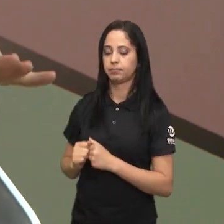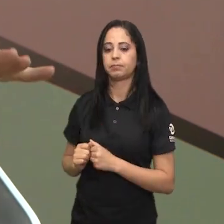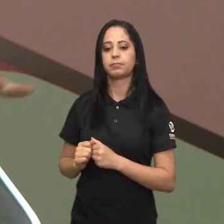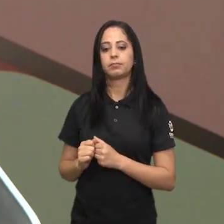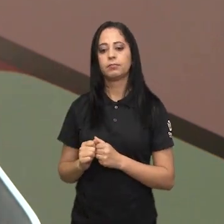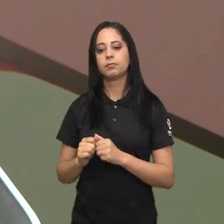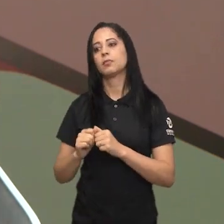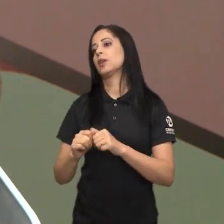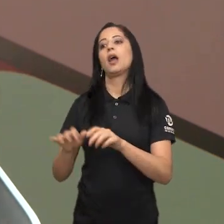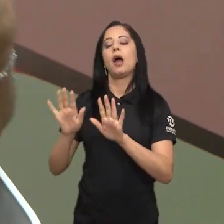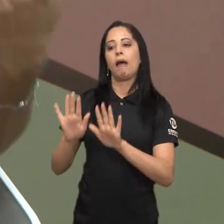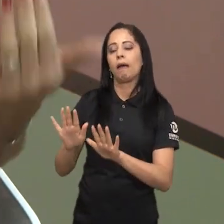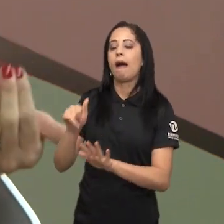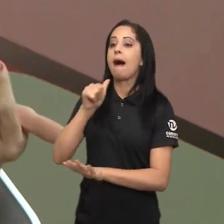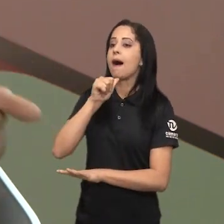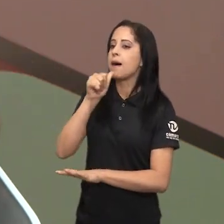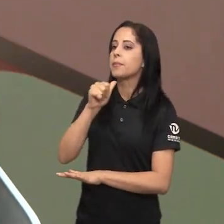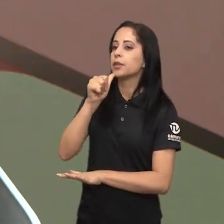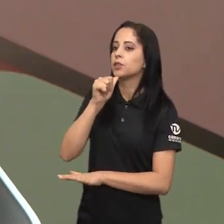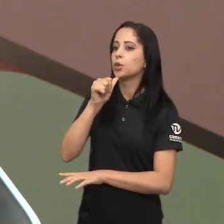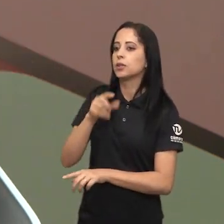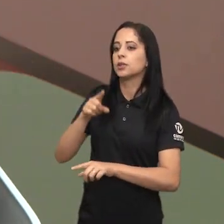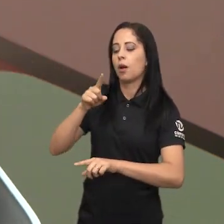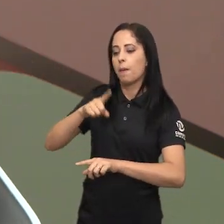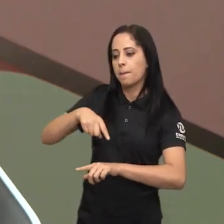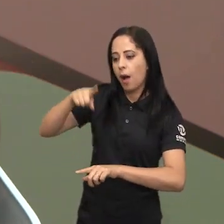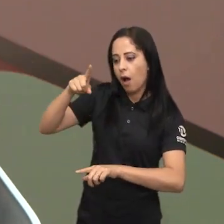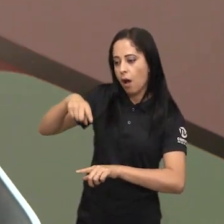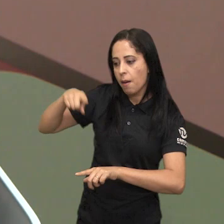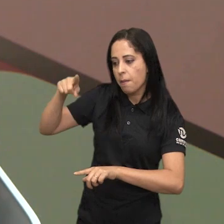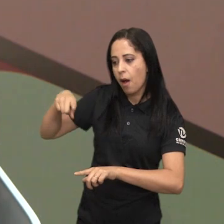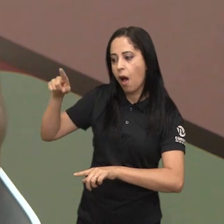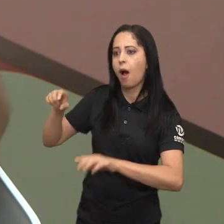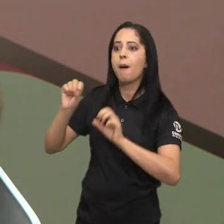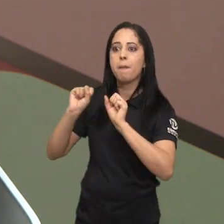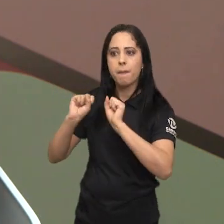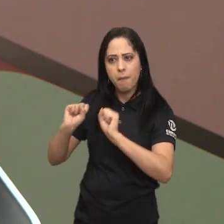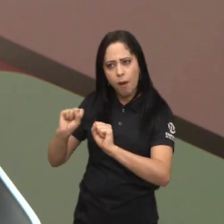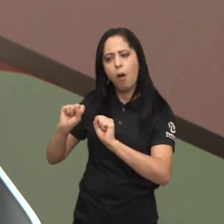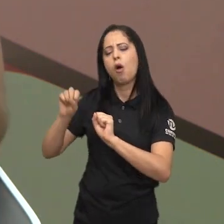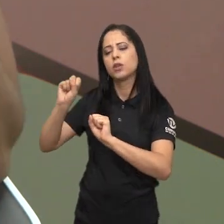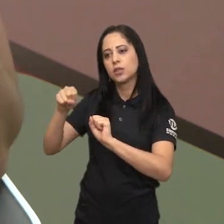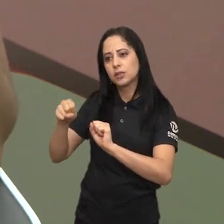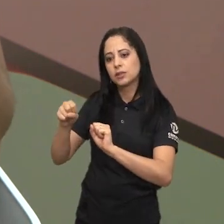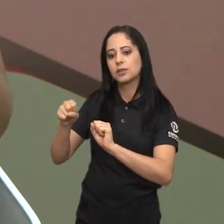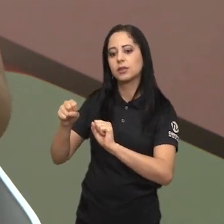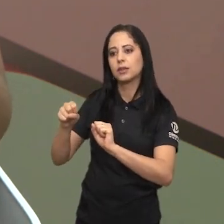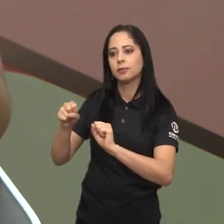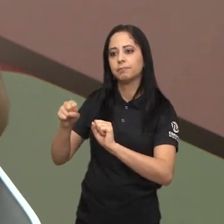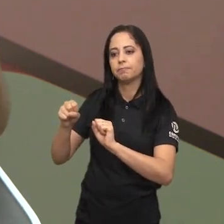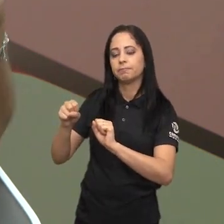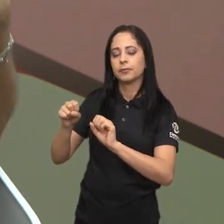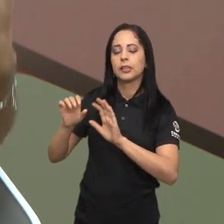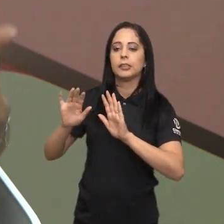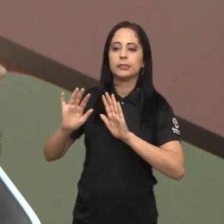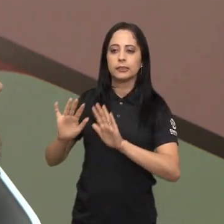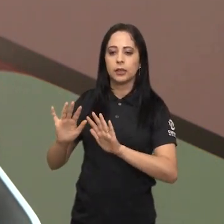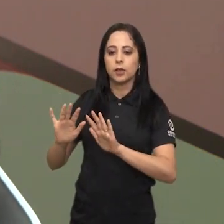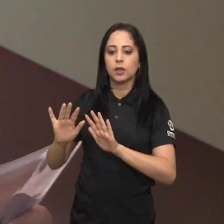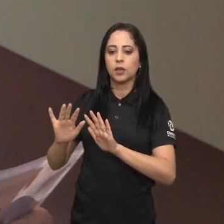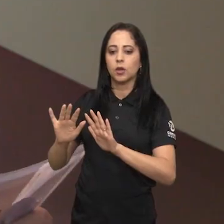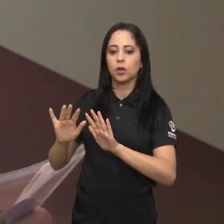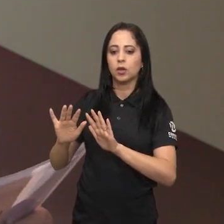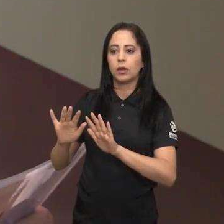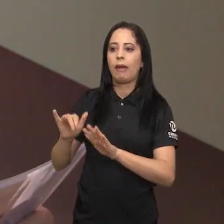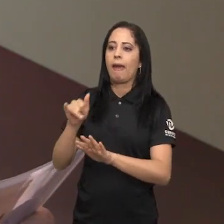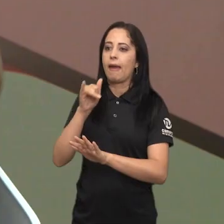nessa fase, mas não necessariamente. Ela pode ainda estar menstruando. E a gente só vai considerar que a mulher está na